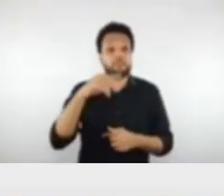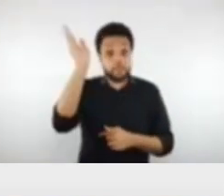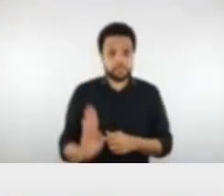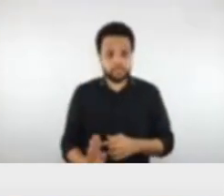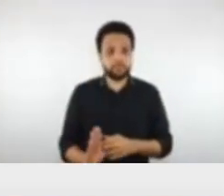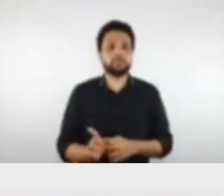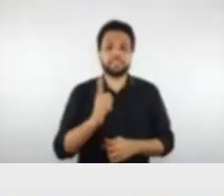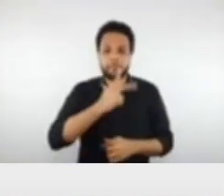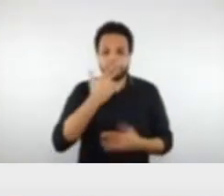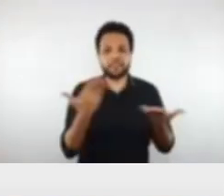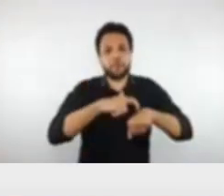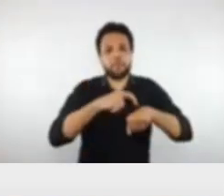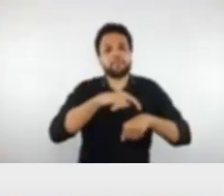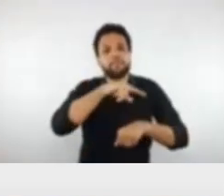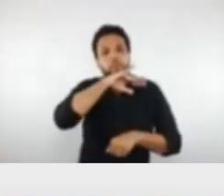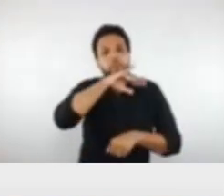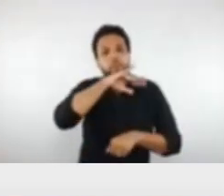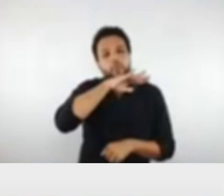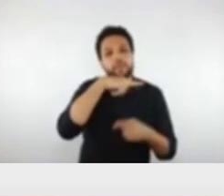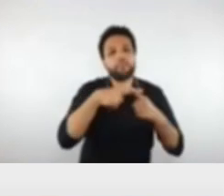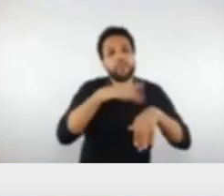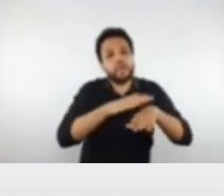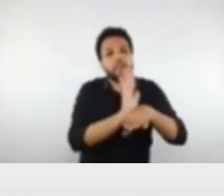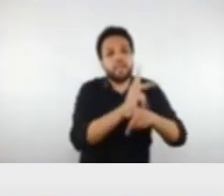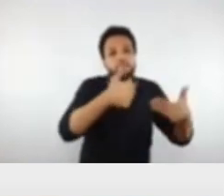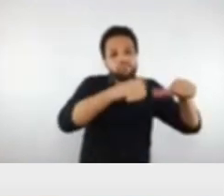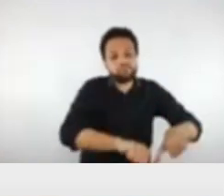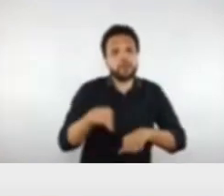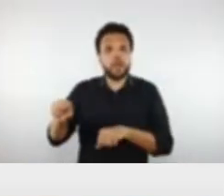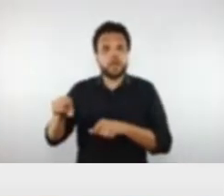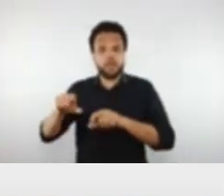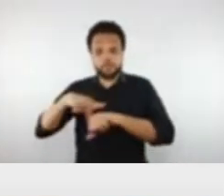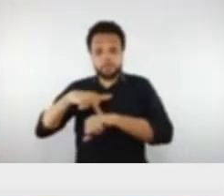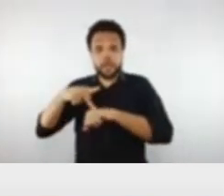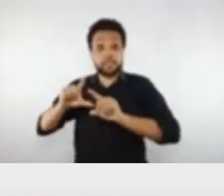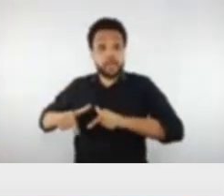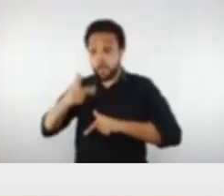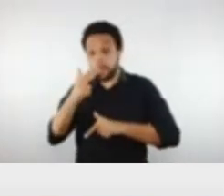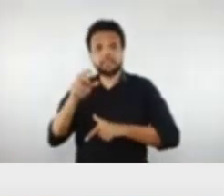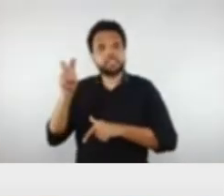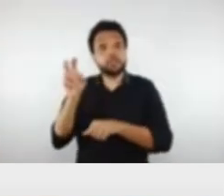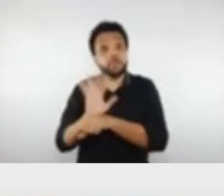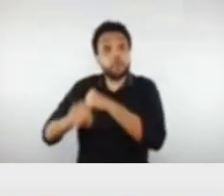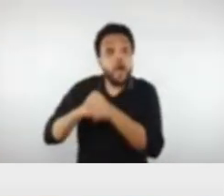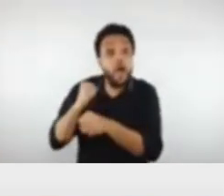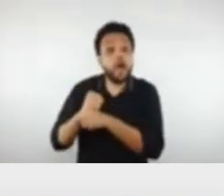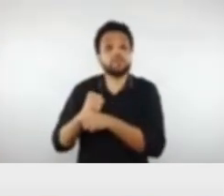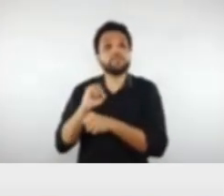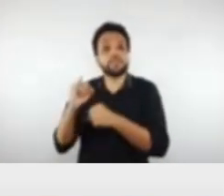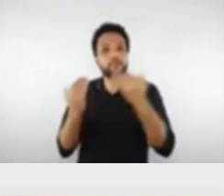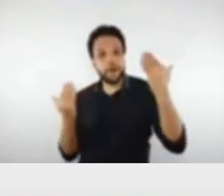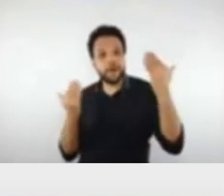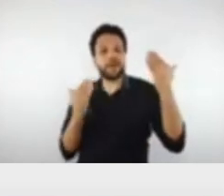país minúsculo, coproduz de 3 a 5 filmes por ano, em especial com a Europa e com o